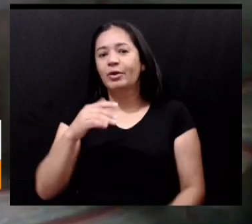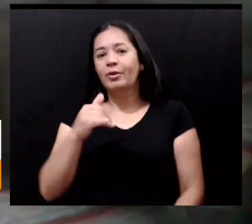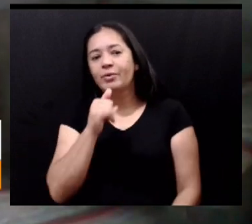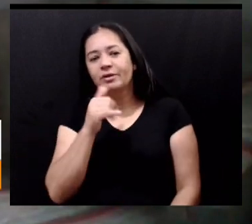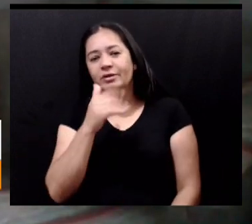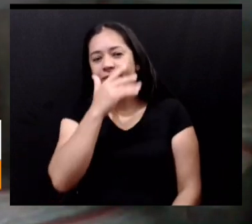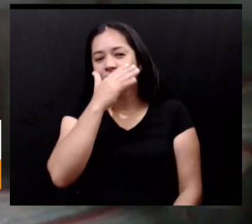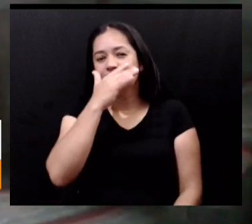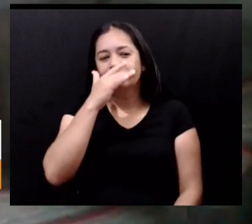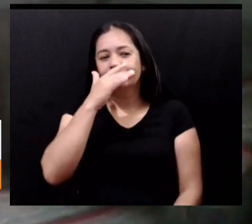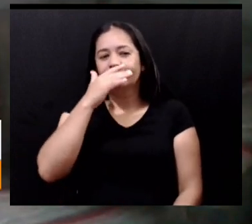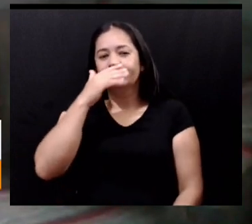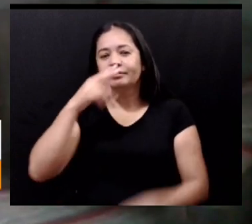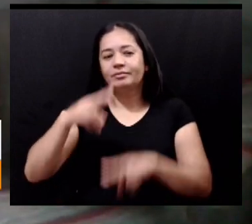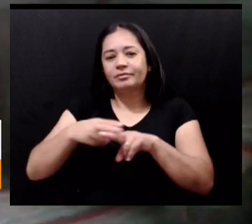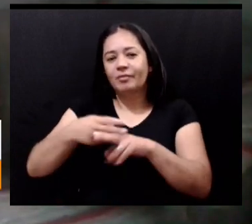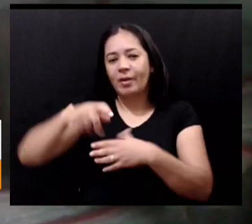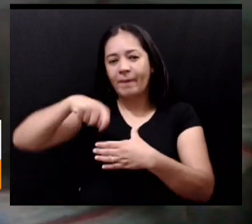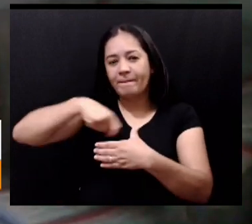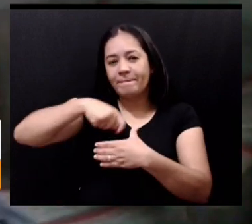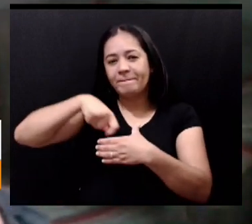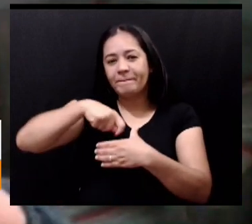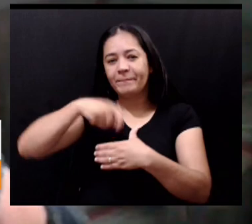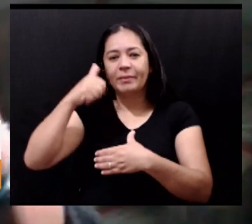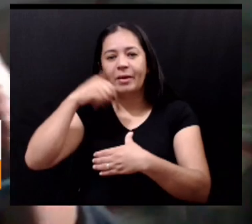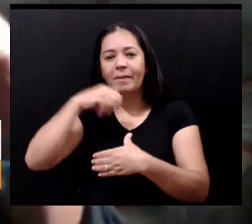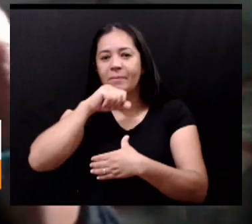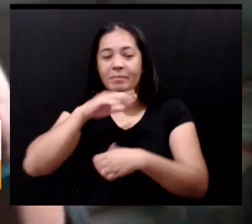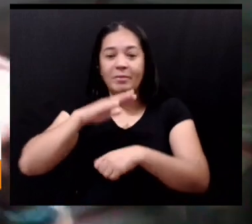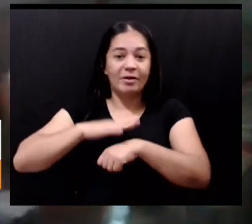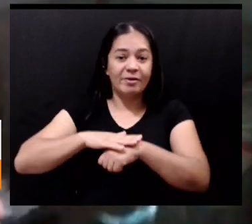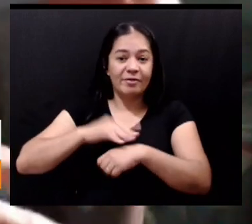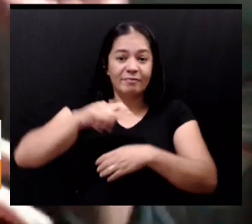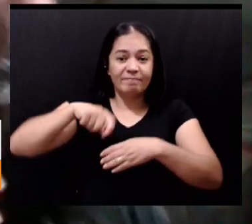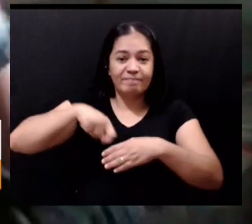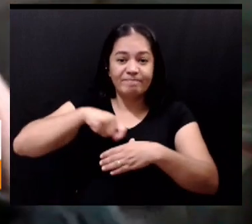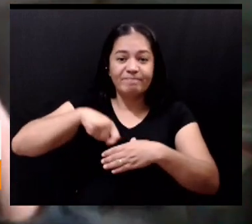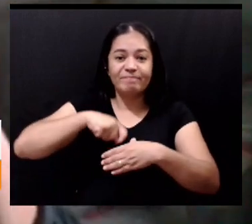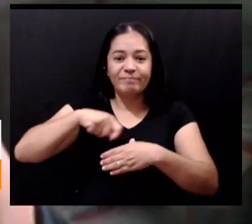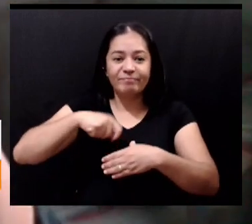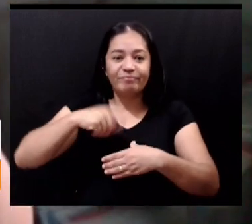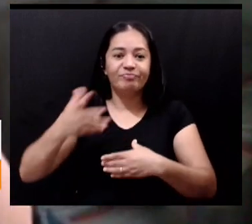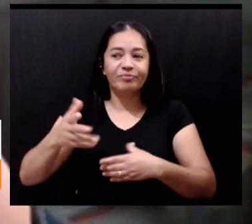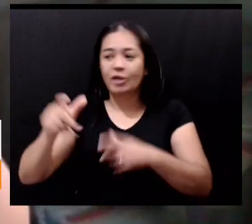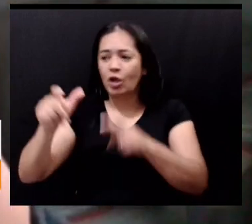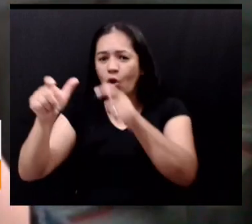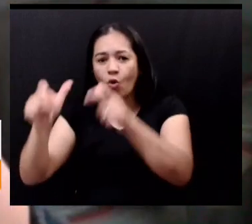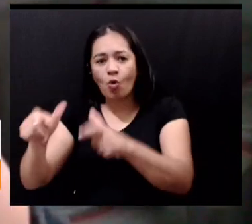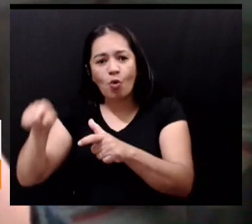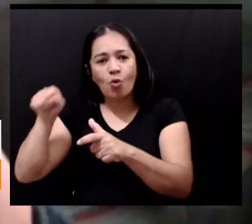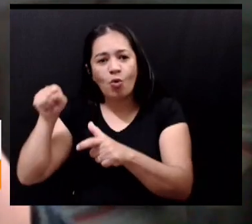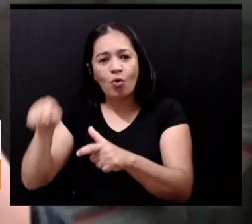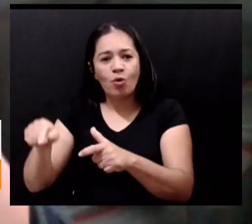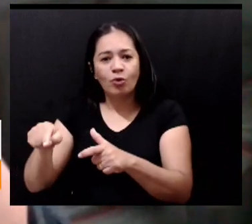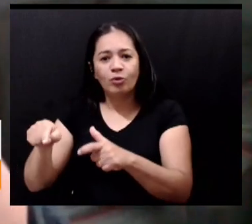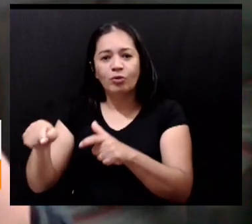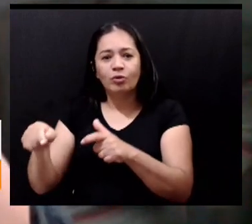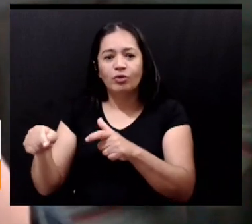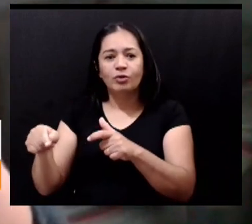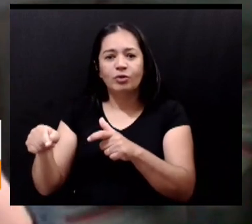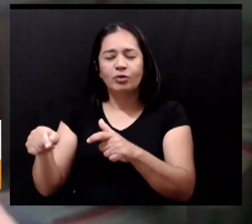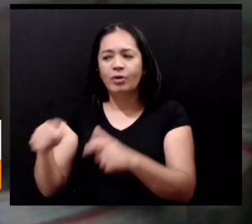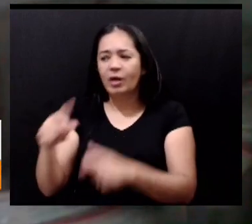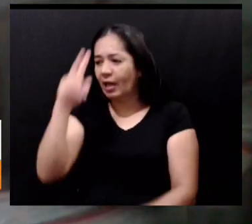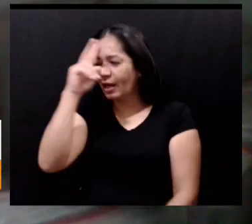brigadeiro que a mamãe fazia, aquele lugar de estacionamento que lembra, eu